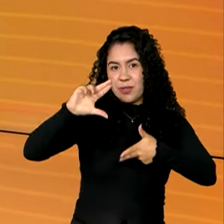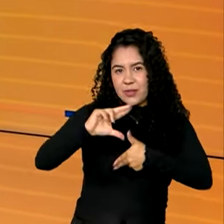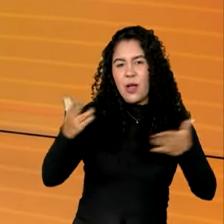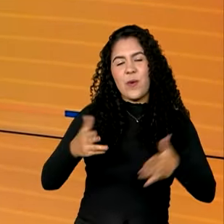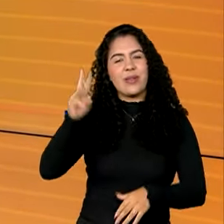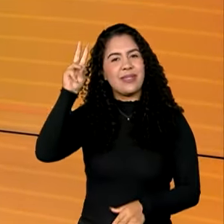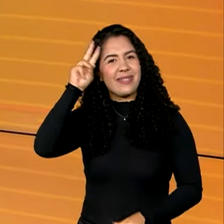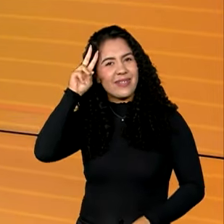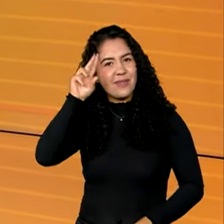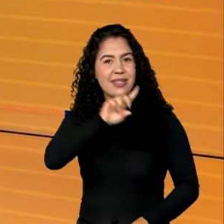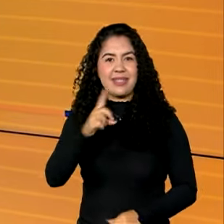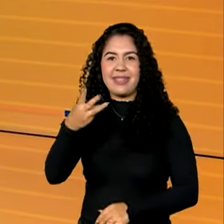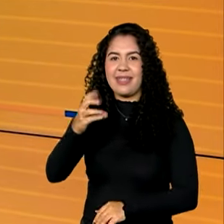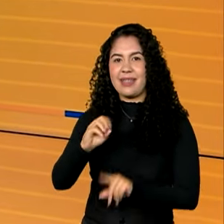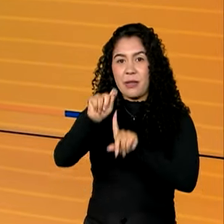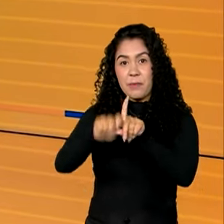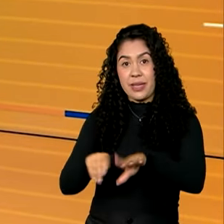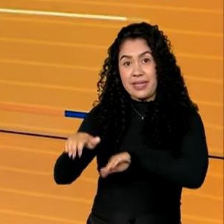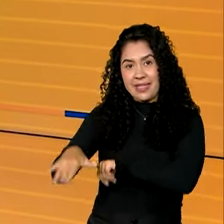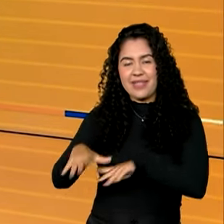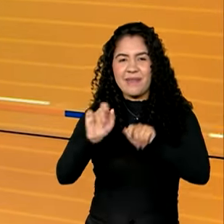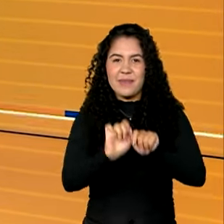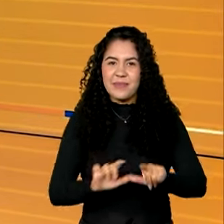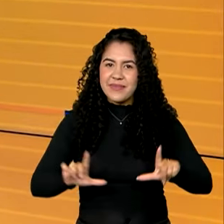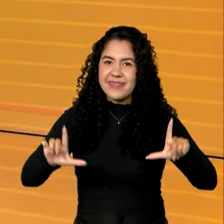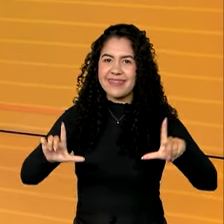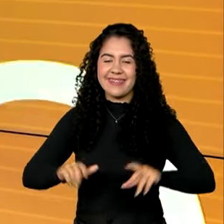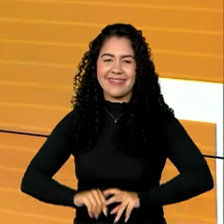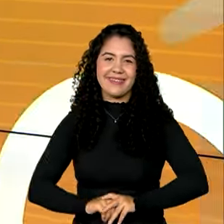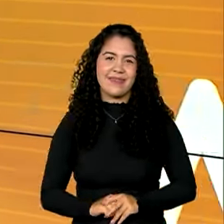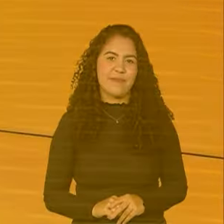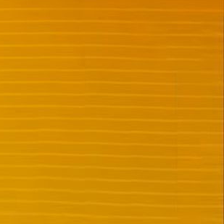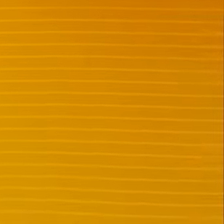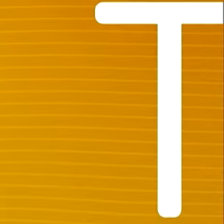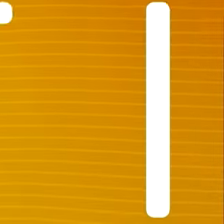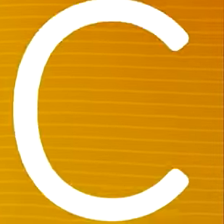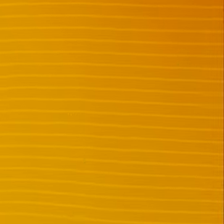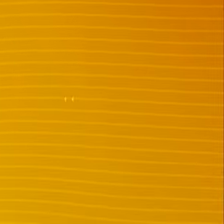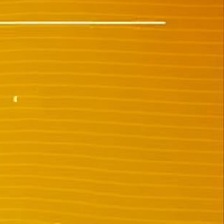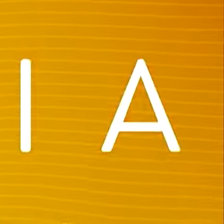Segunda-feira, 30 de setembro, o Brasil em Dia começa agora.